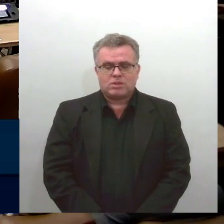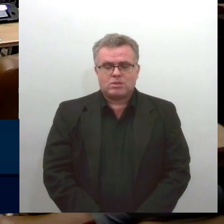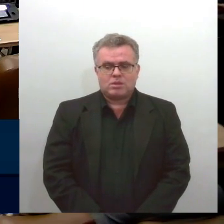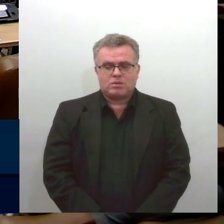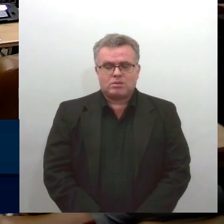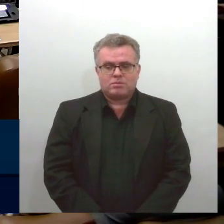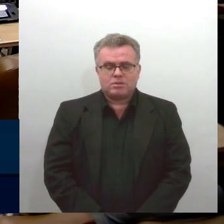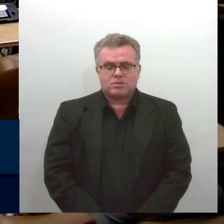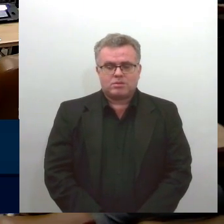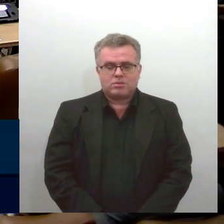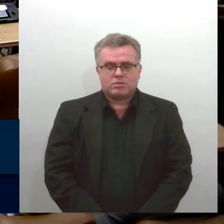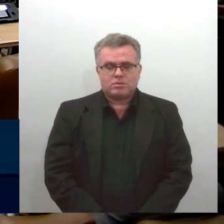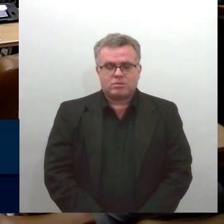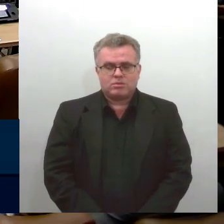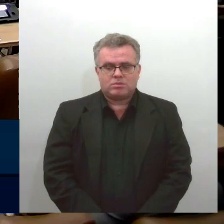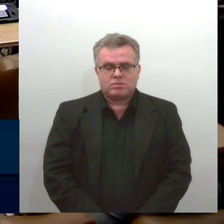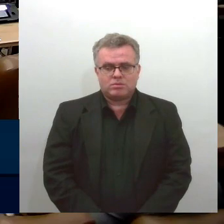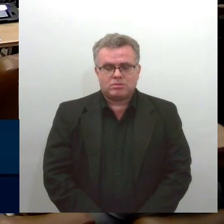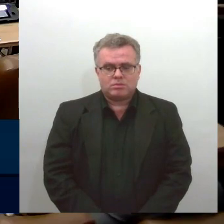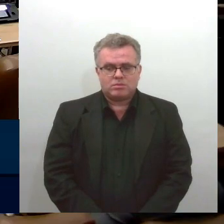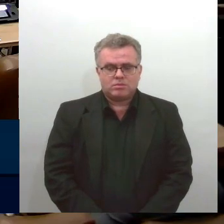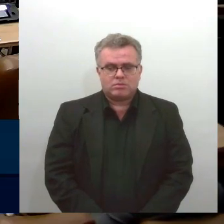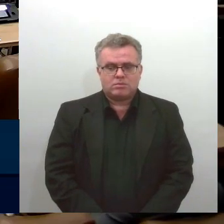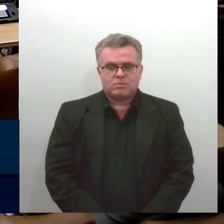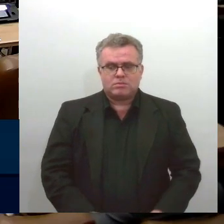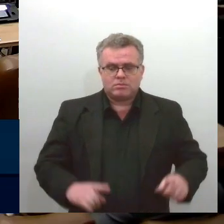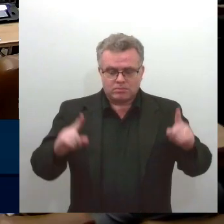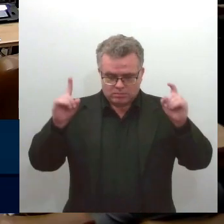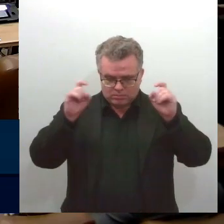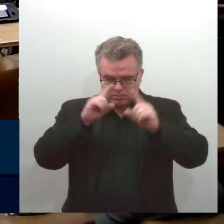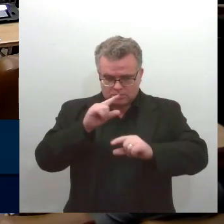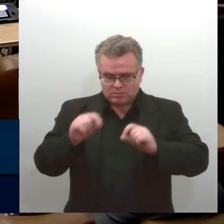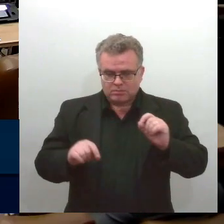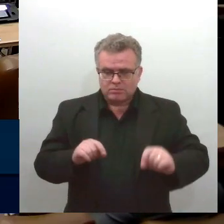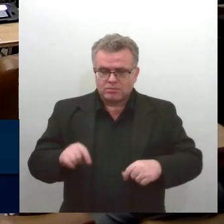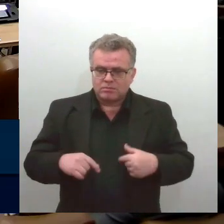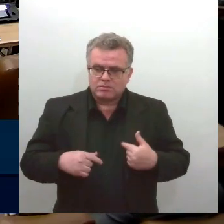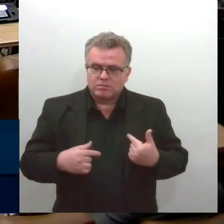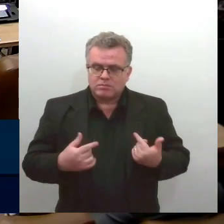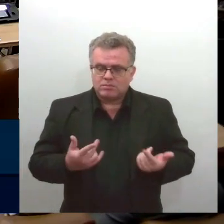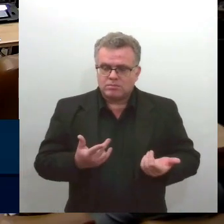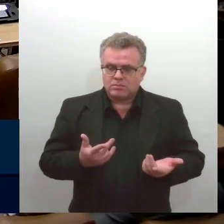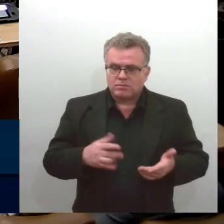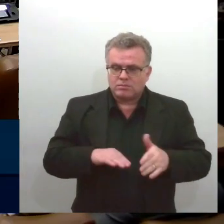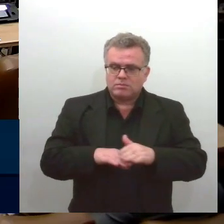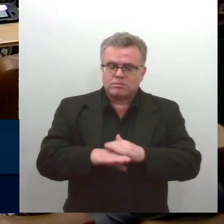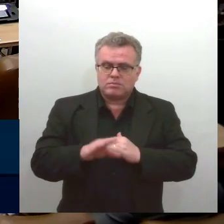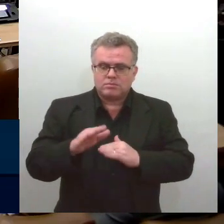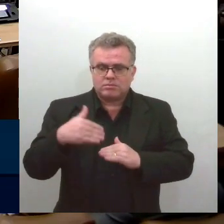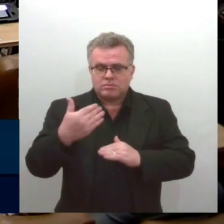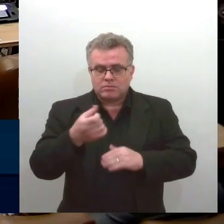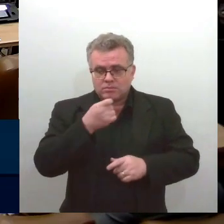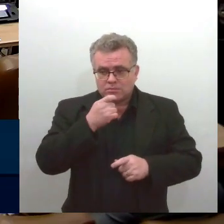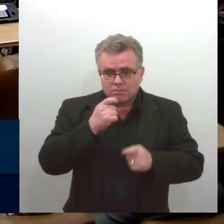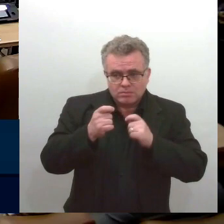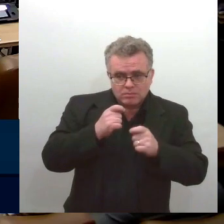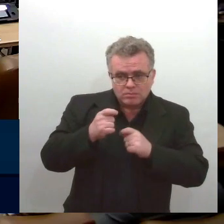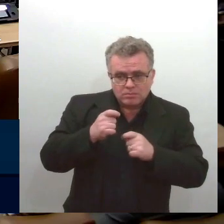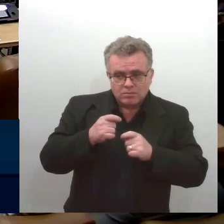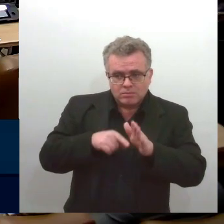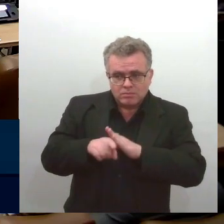É bem difícil, né? Assim, a gente que está acostumado do outro lado. Né, presidente? É, não é fácil,